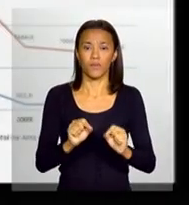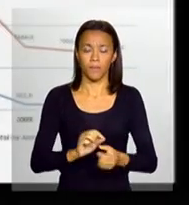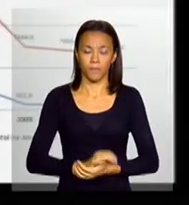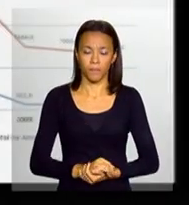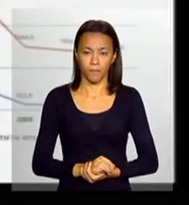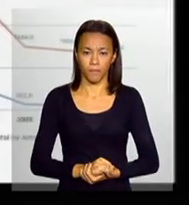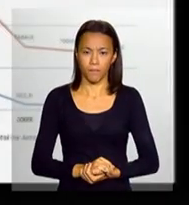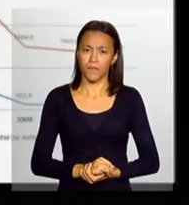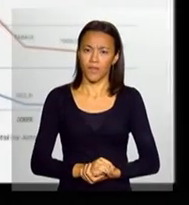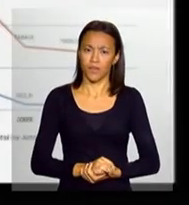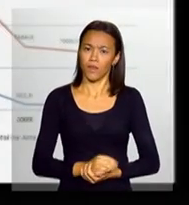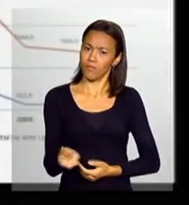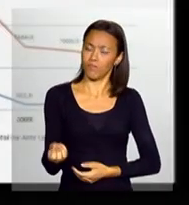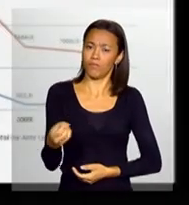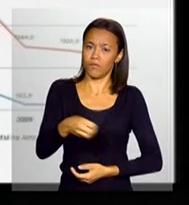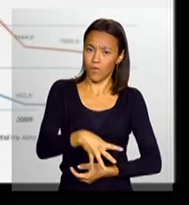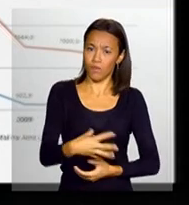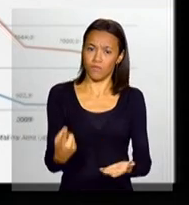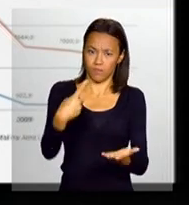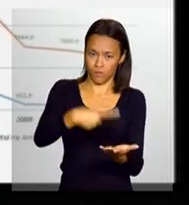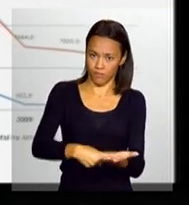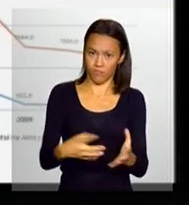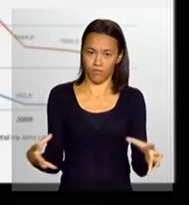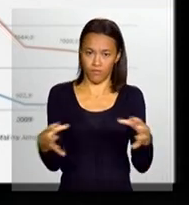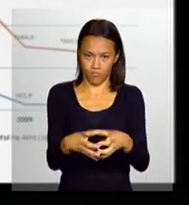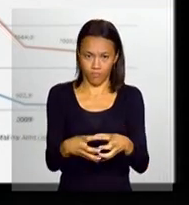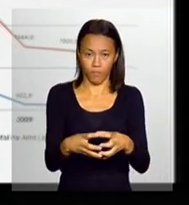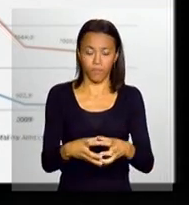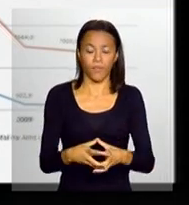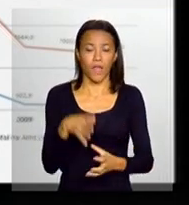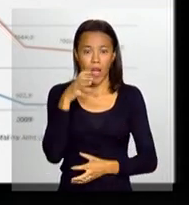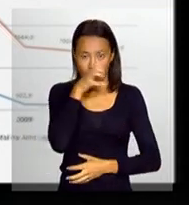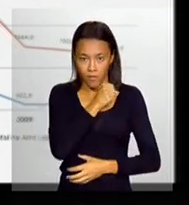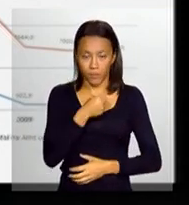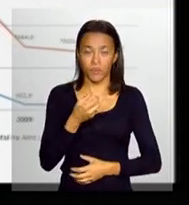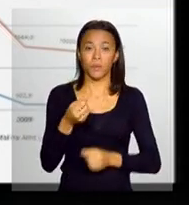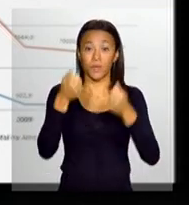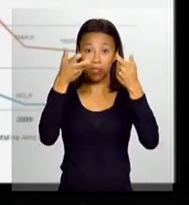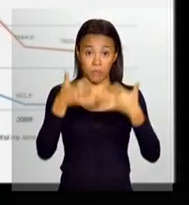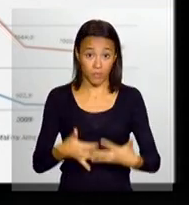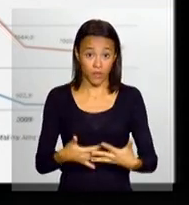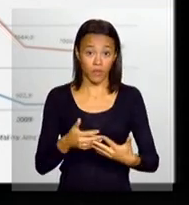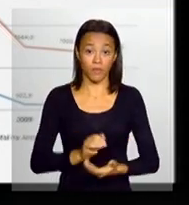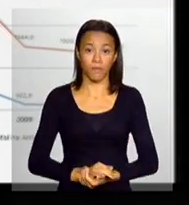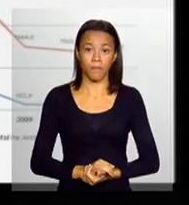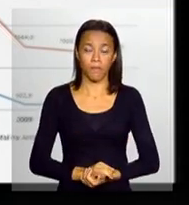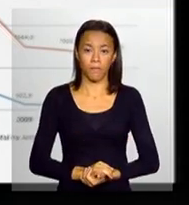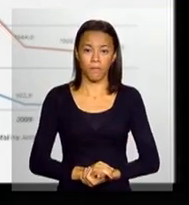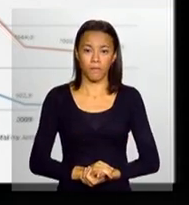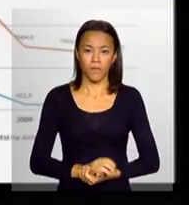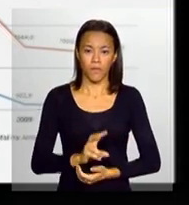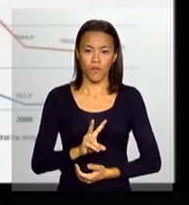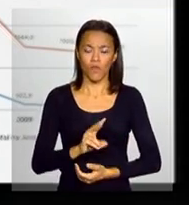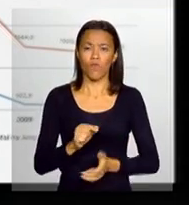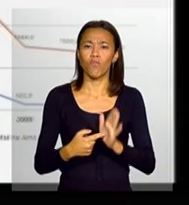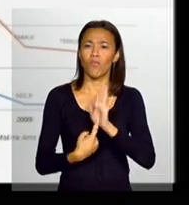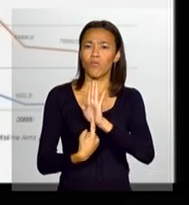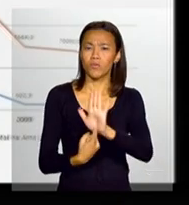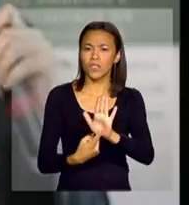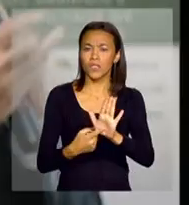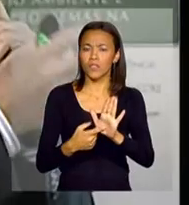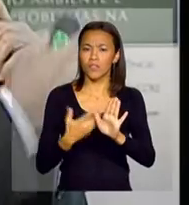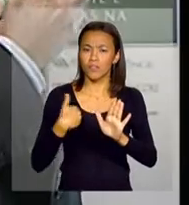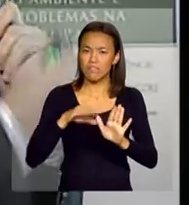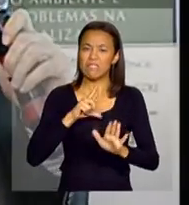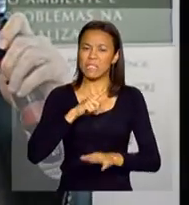uma coisa extremamente nova no Brasil. Rapidamente, só para detalhar, eu vou fazer uma espécie de zoom in, eu acho que a gente tem